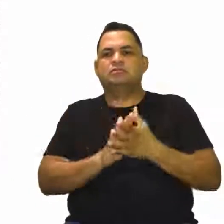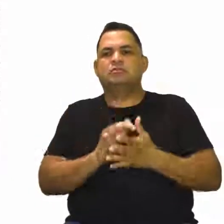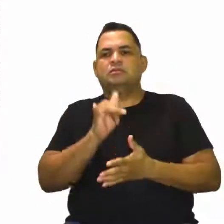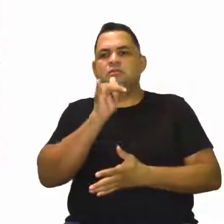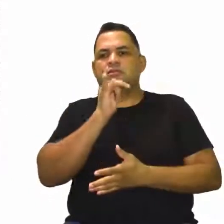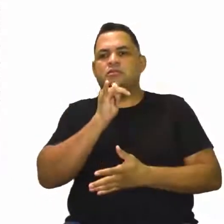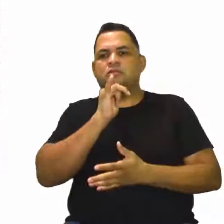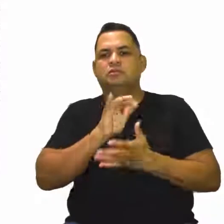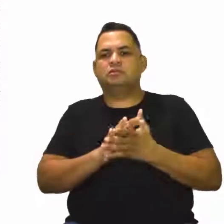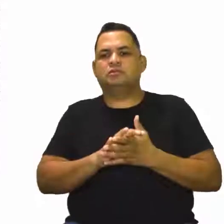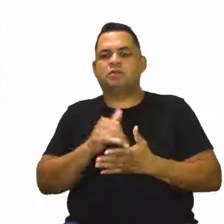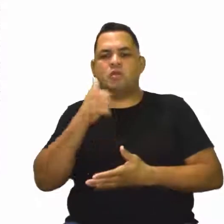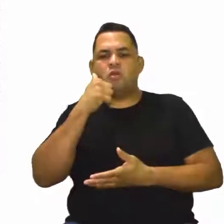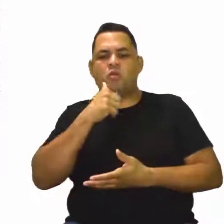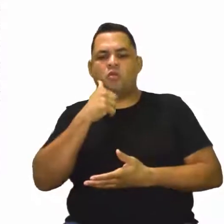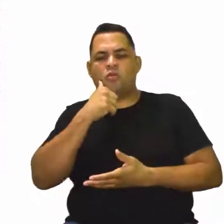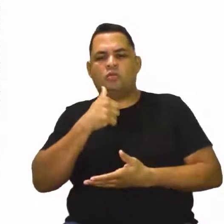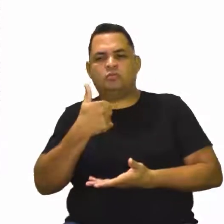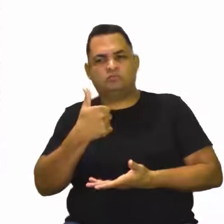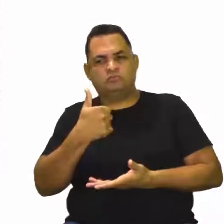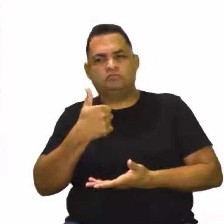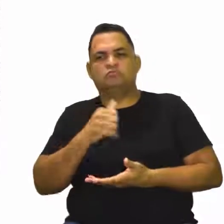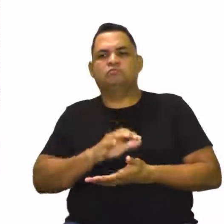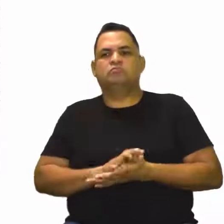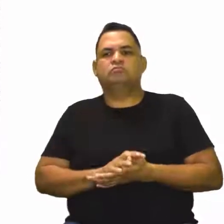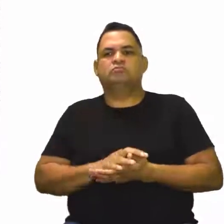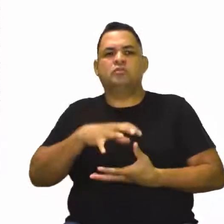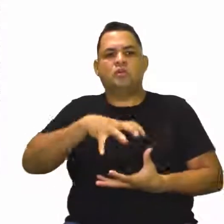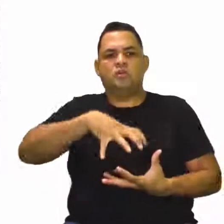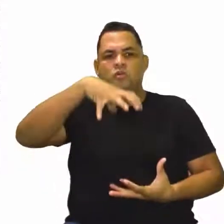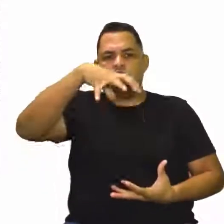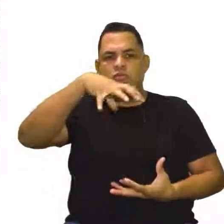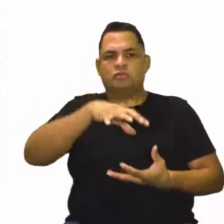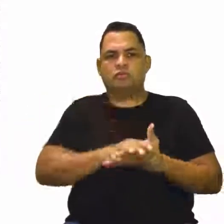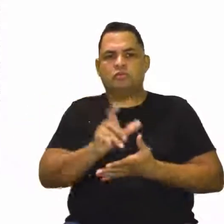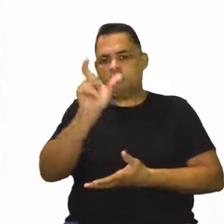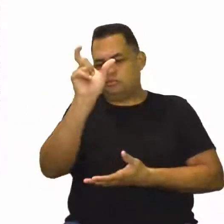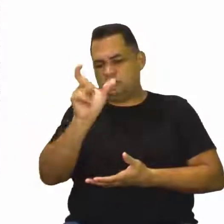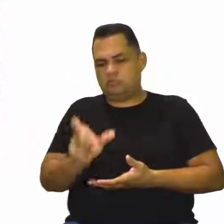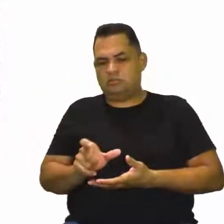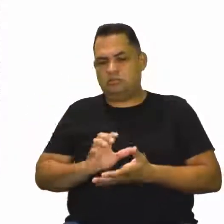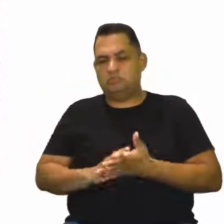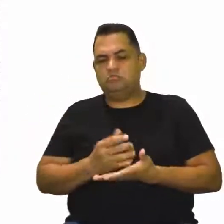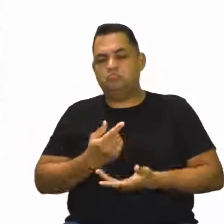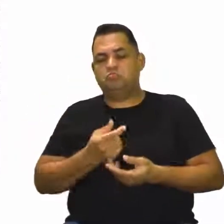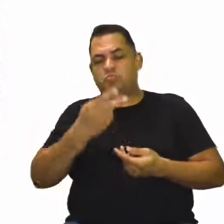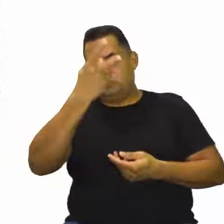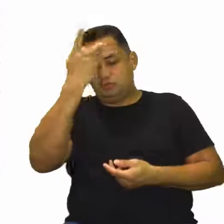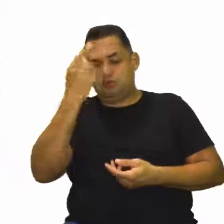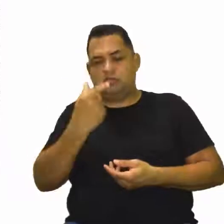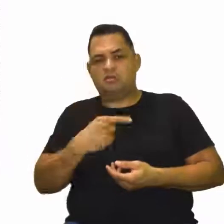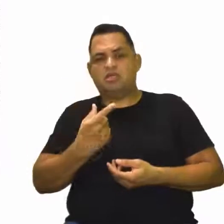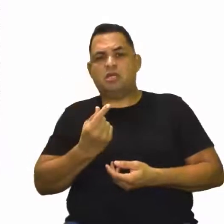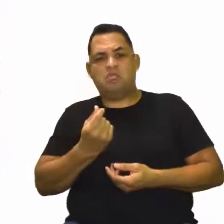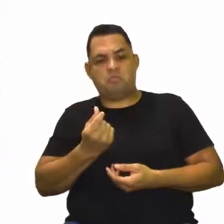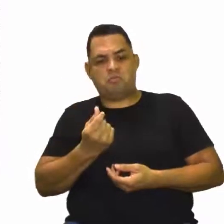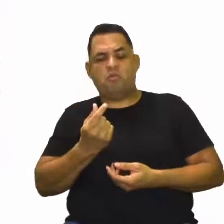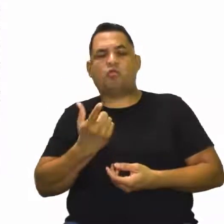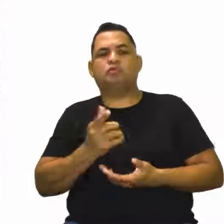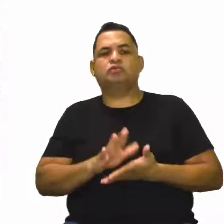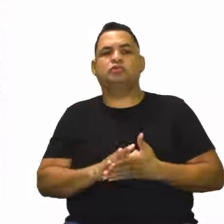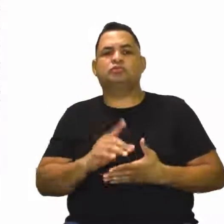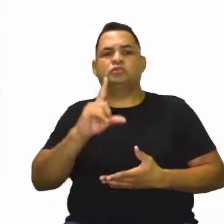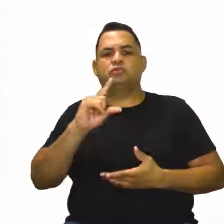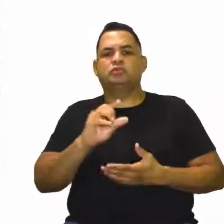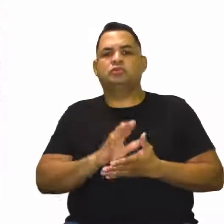as mulheres, né, alguns grupos como mulheres, idosos, indivíduos de baixo nível socioeconômico, né, e